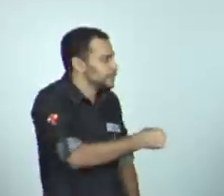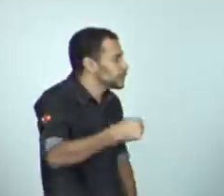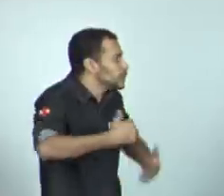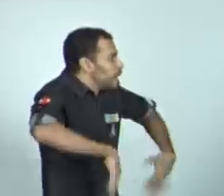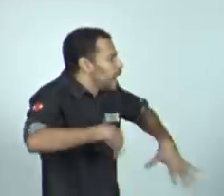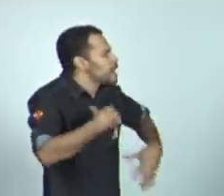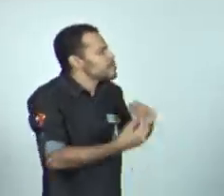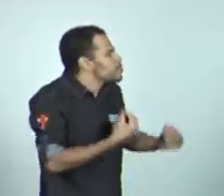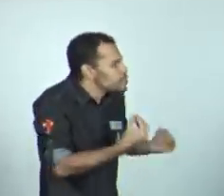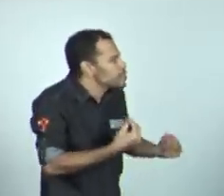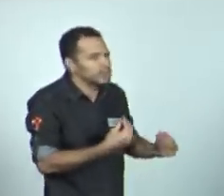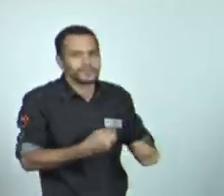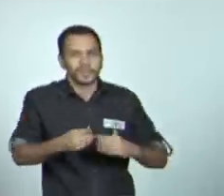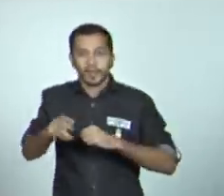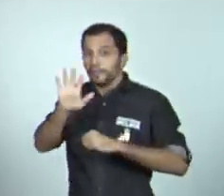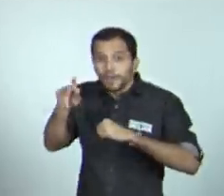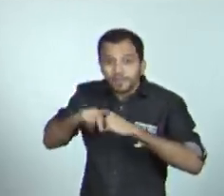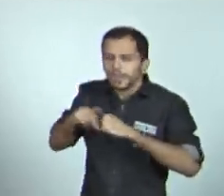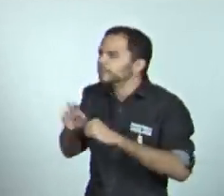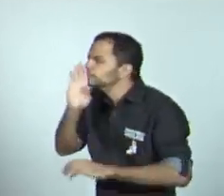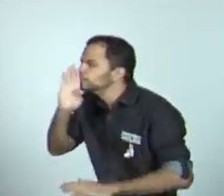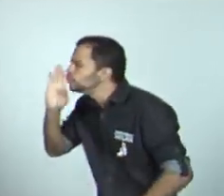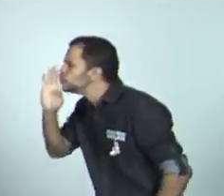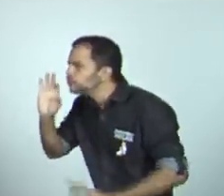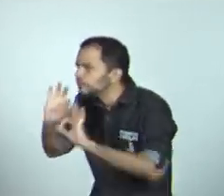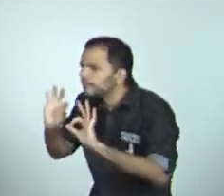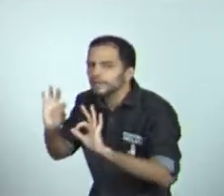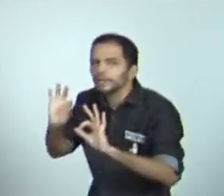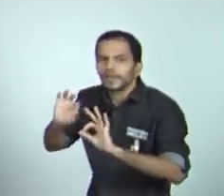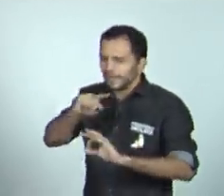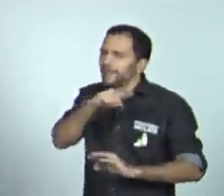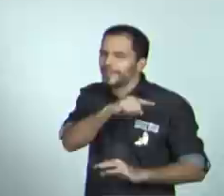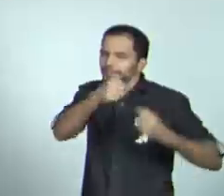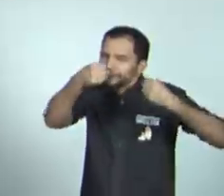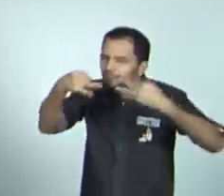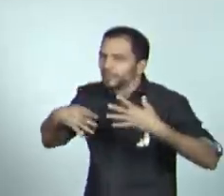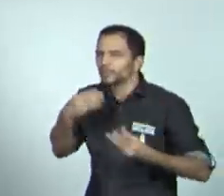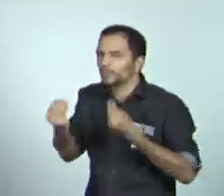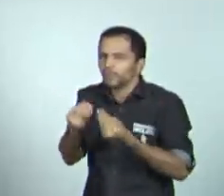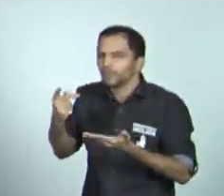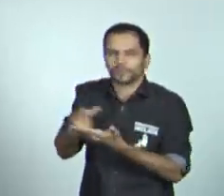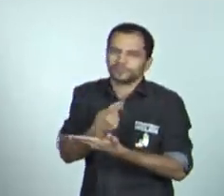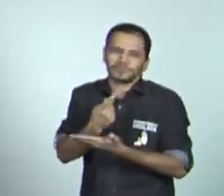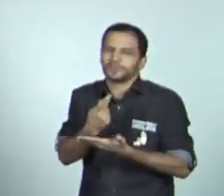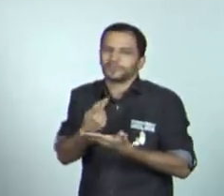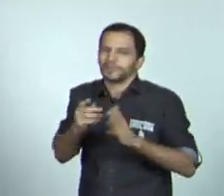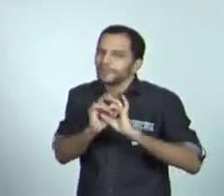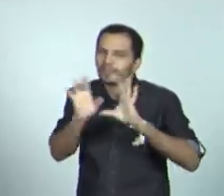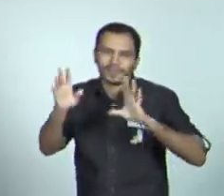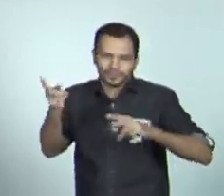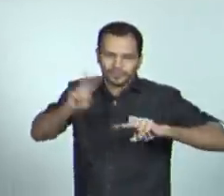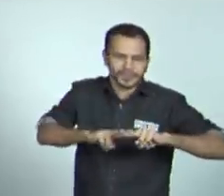ele fazendo-lhe sinal para que se o descreveu como o senhor o havia tirado da prisão e disse contendo sua